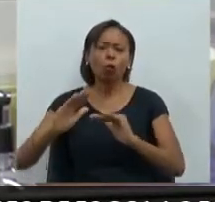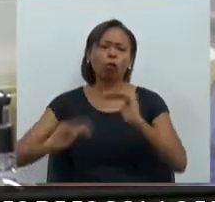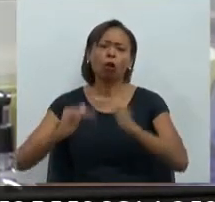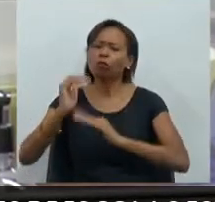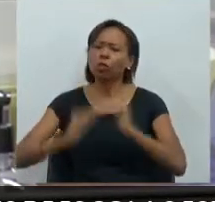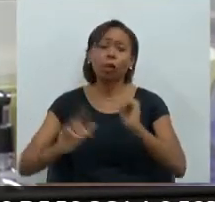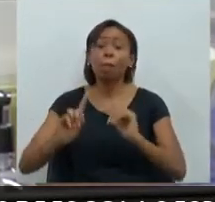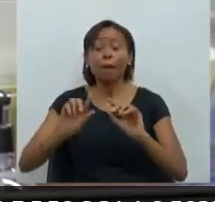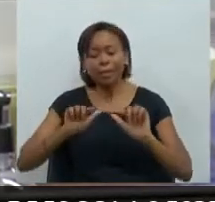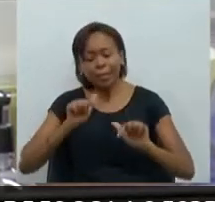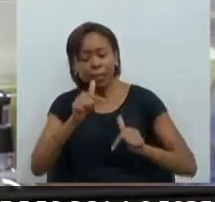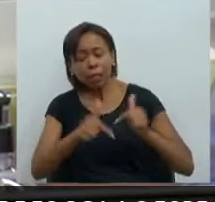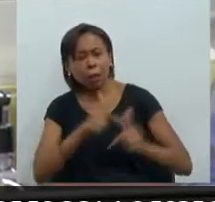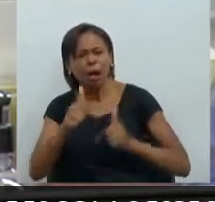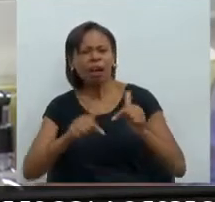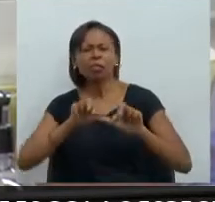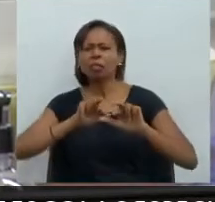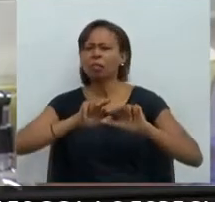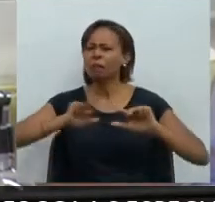são trabalhadas